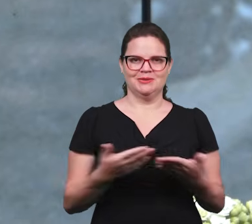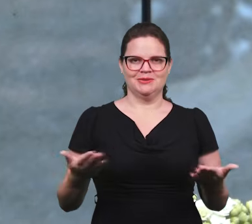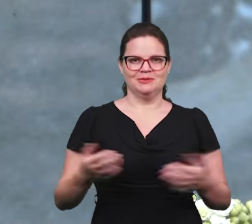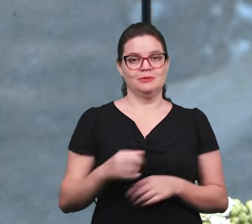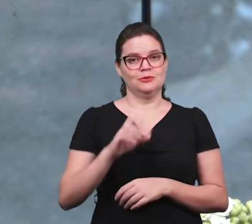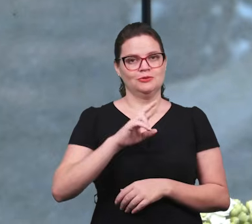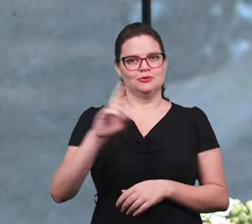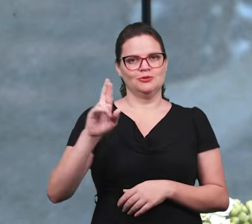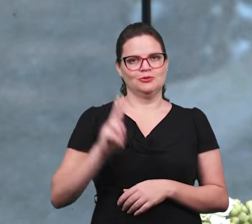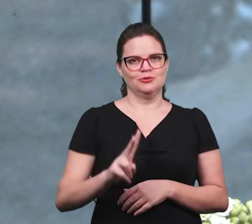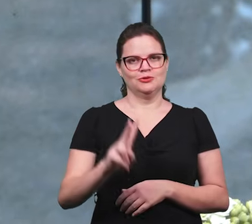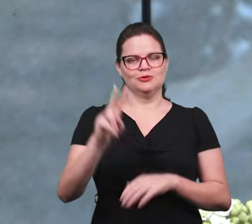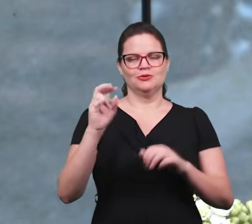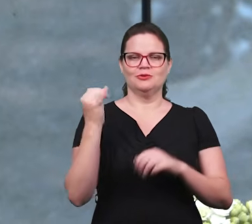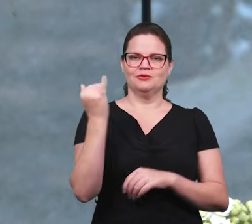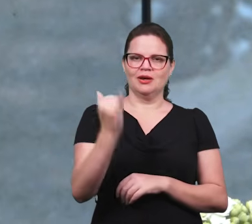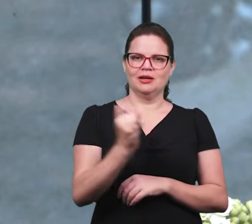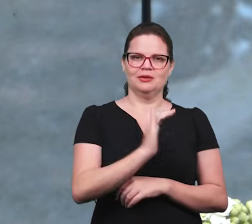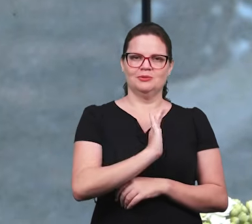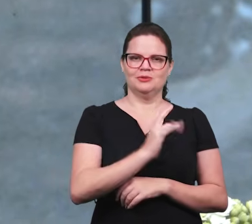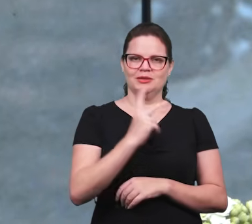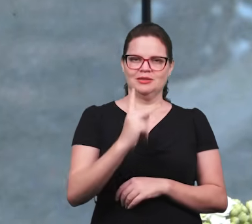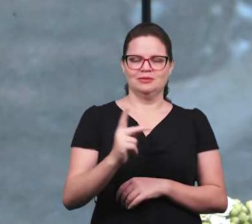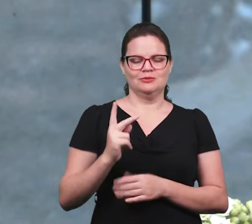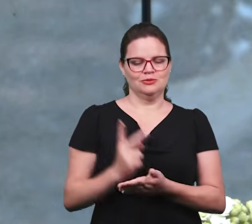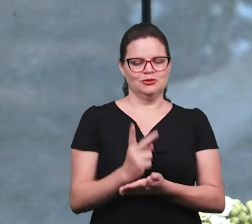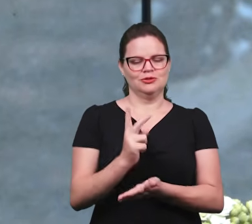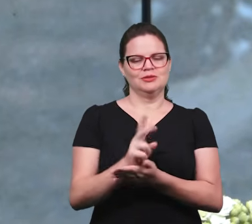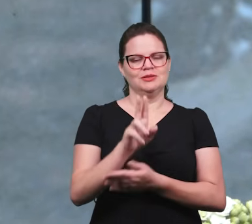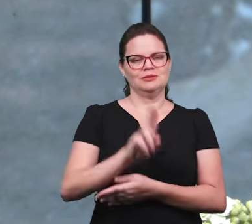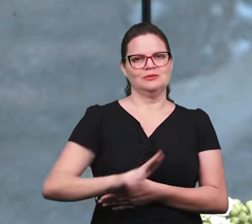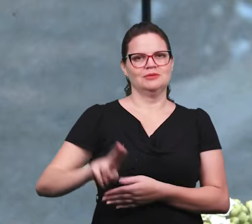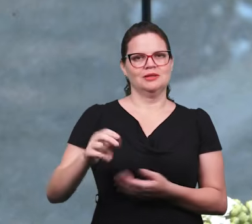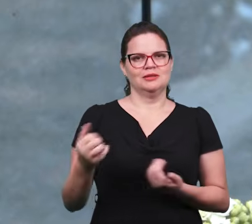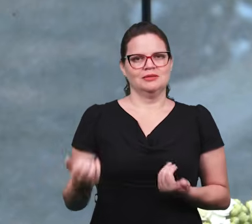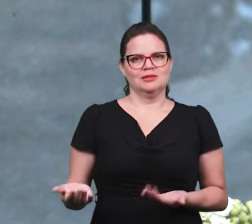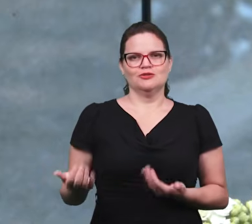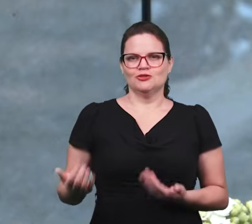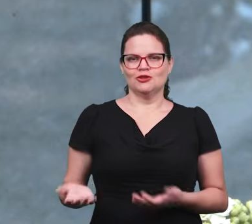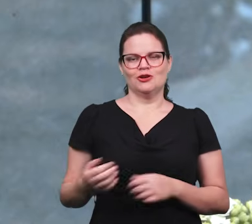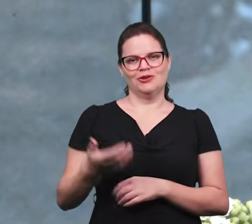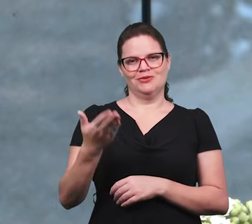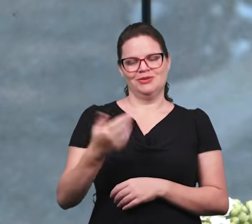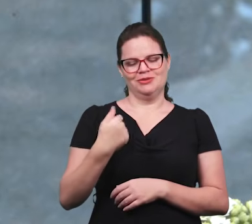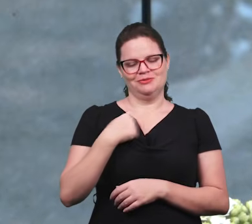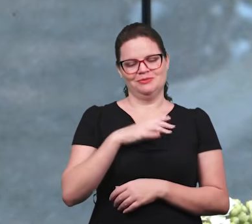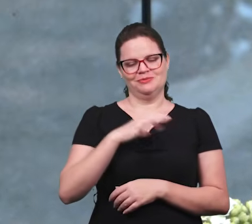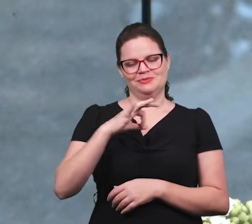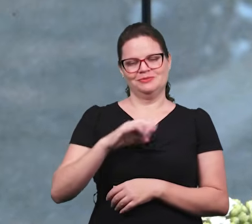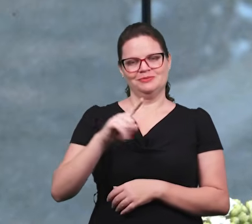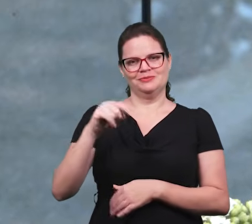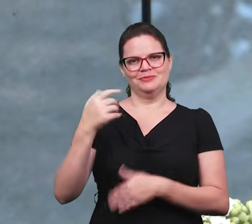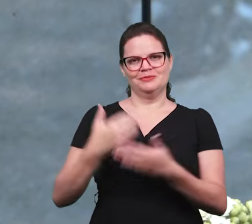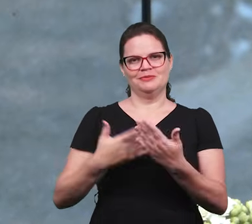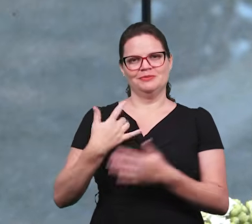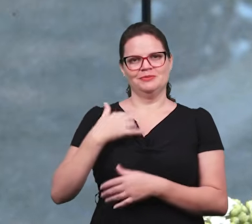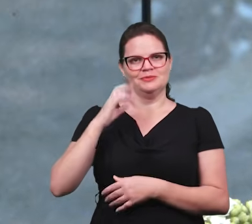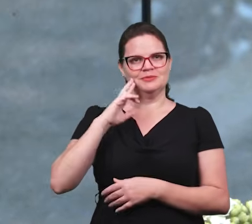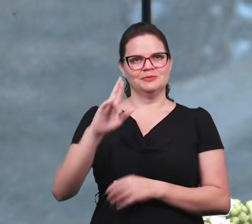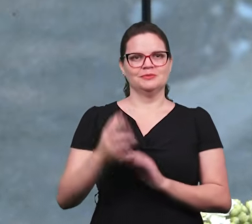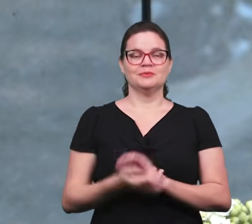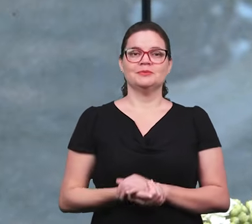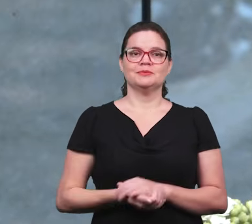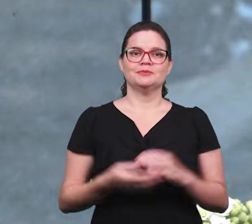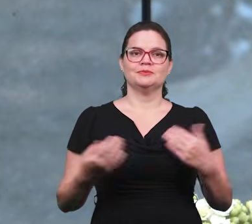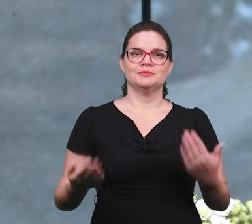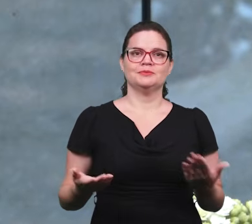que o Senhor continue falando ao seu coração e a irmã continue sendo essa jovem que eu tenho certeza que a irmã na presença do Senhor. Bom, a